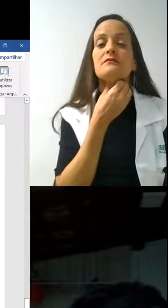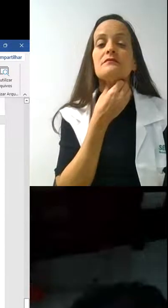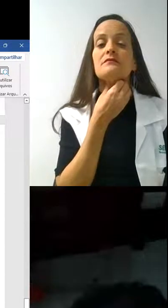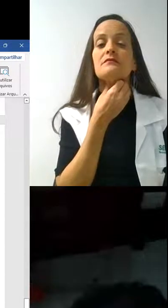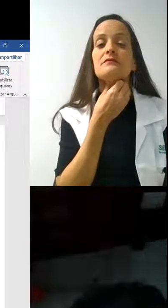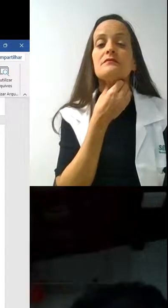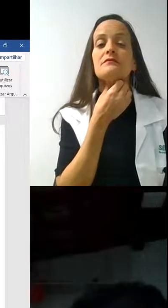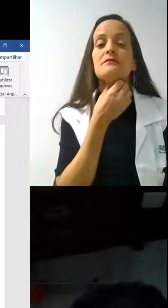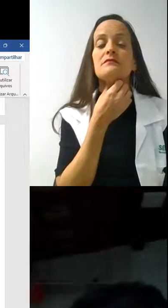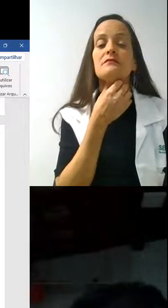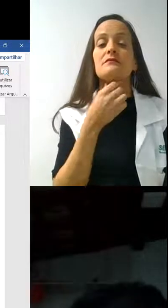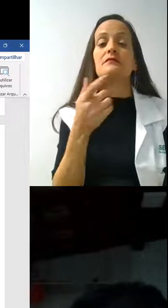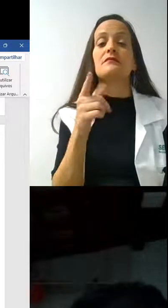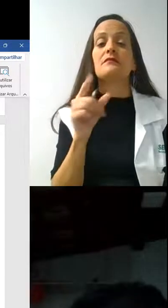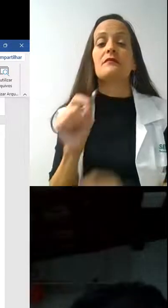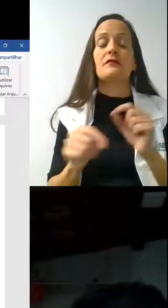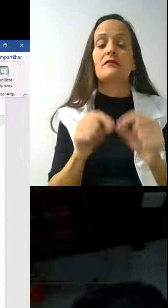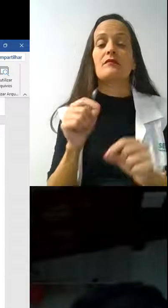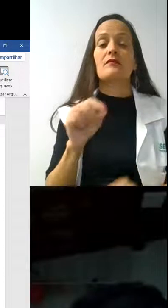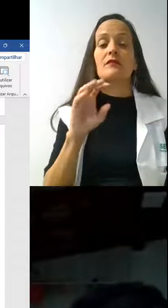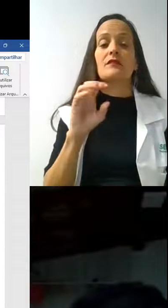E aqui fica quanto?